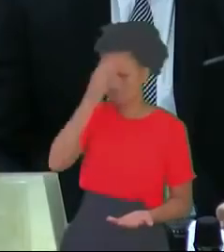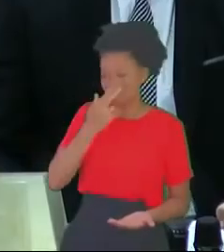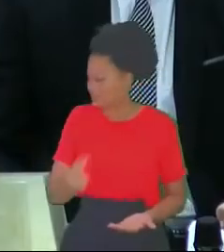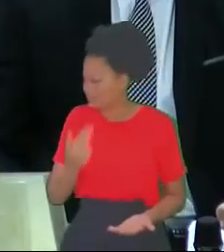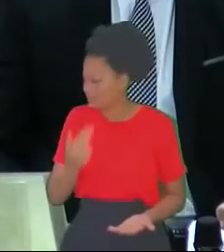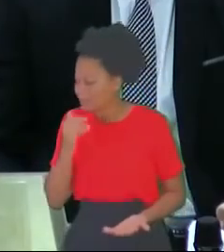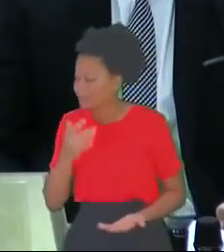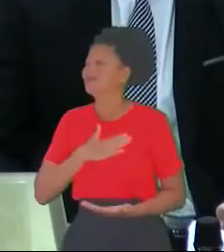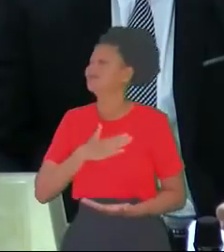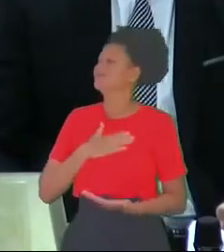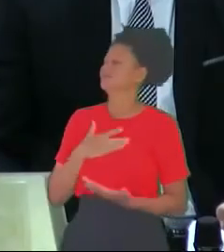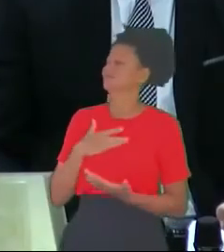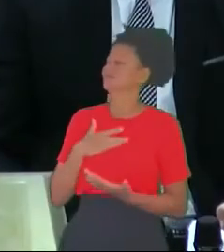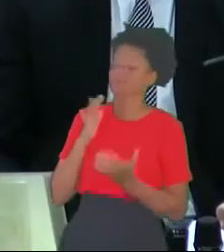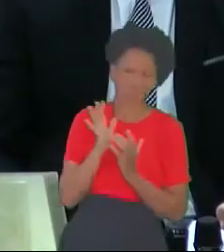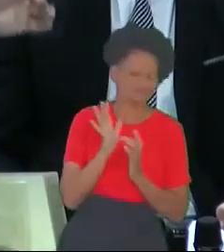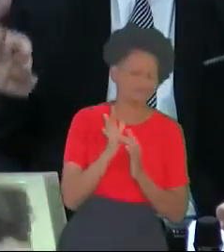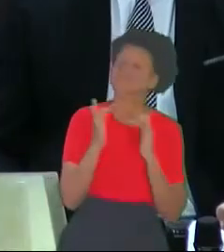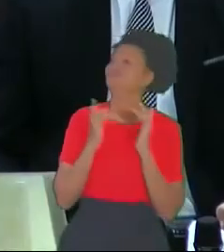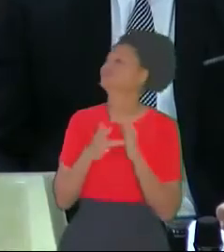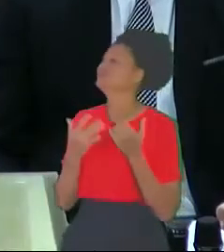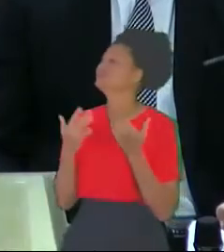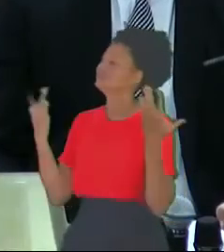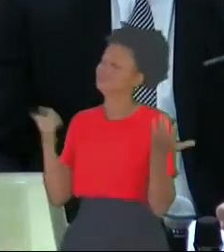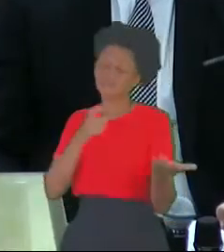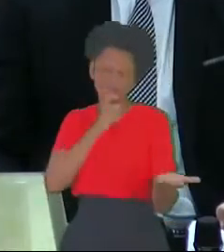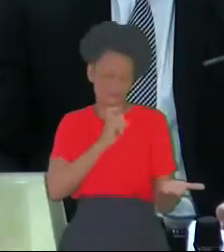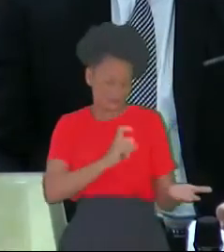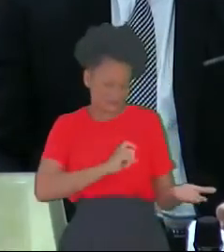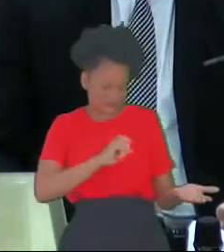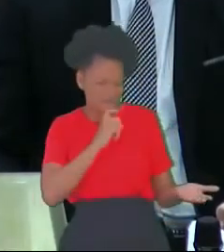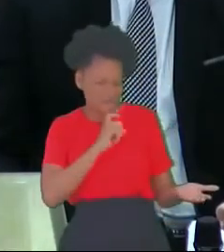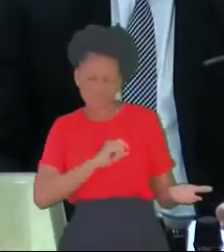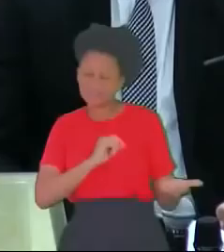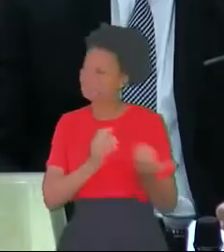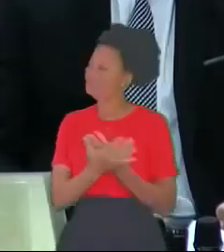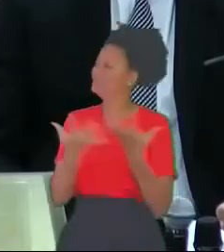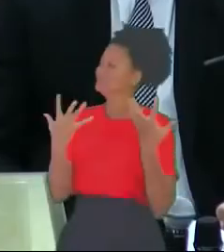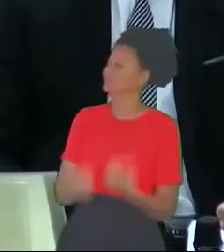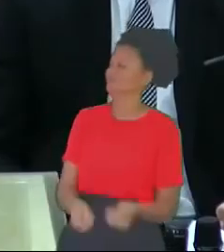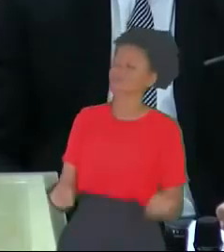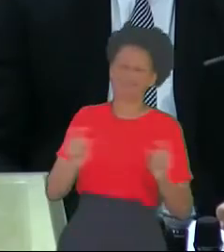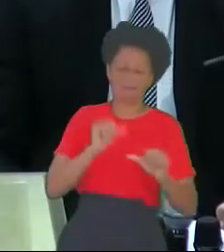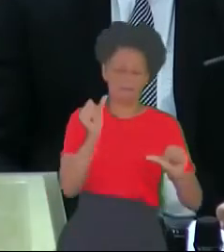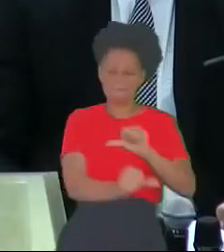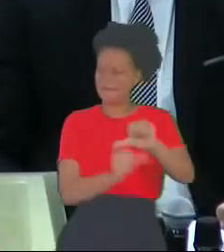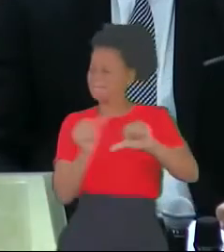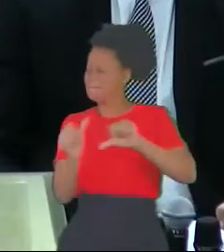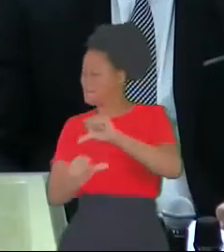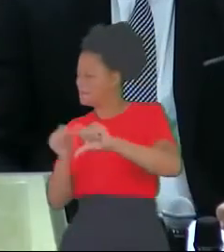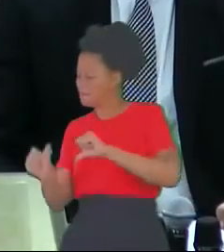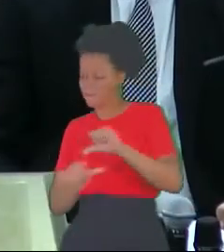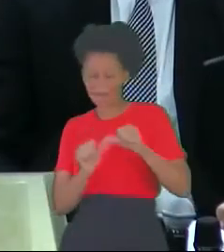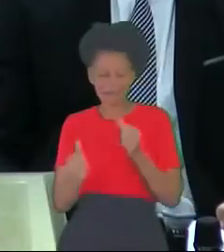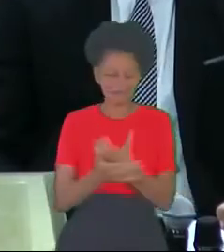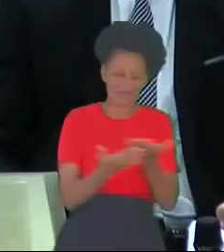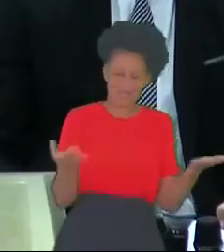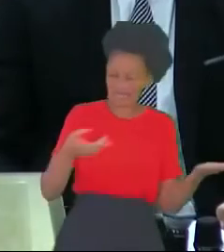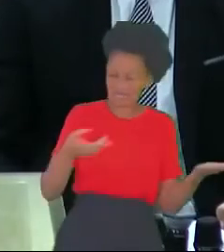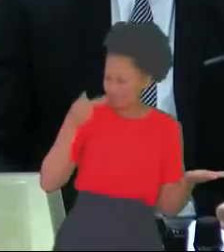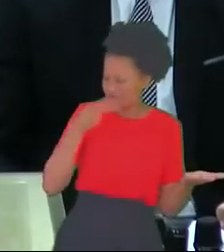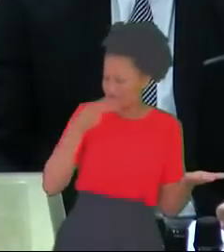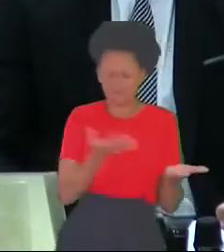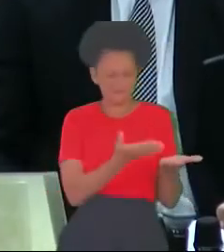não me conformo da geladeira espiritual. Eu não me conformo das mudanças. Eu não estou falando de